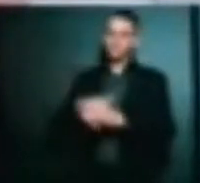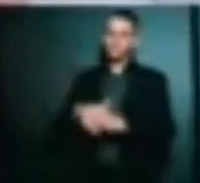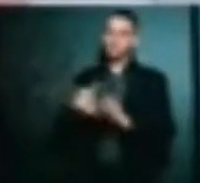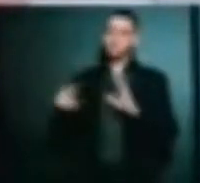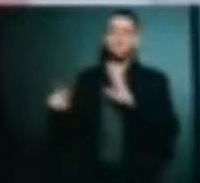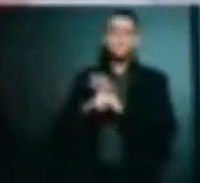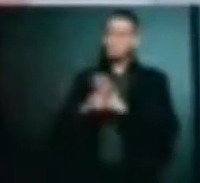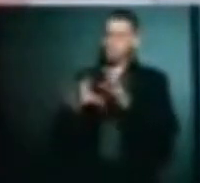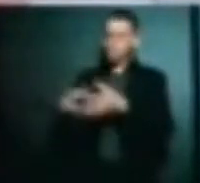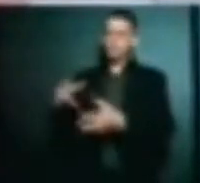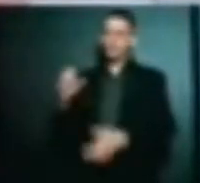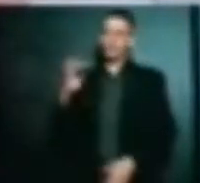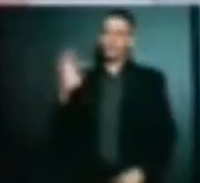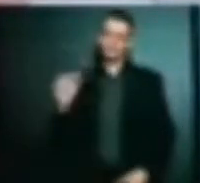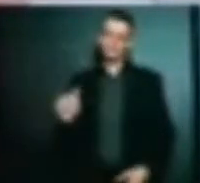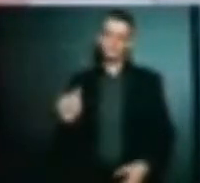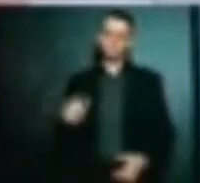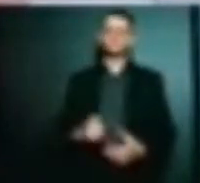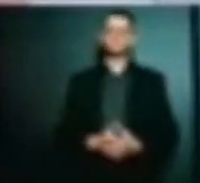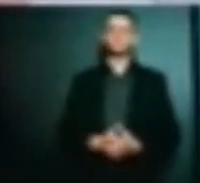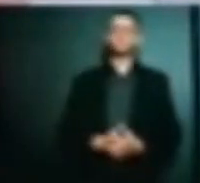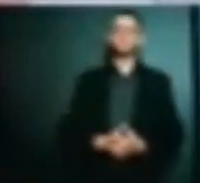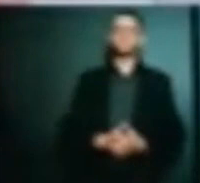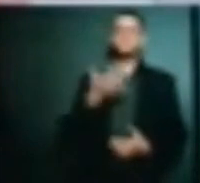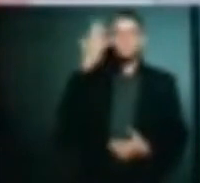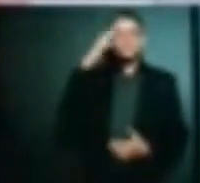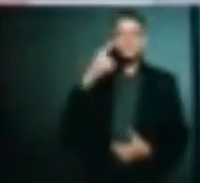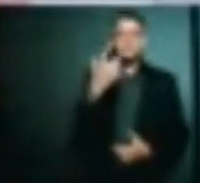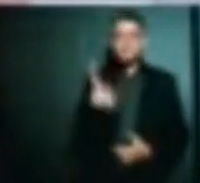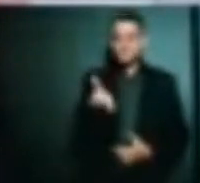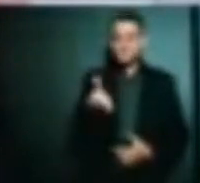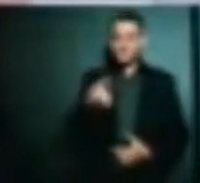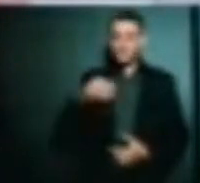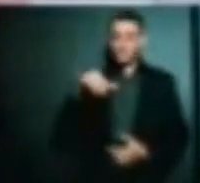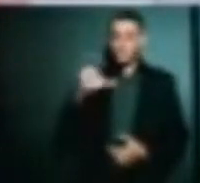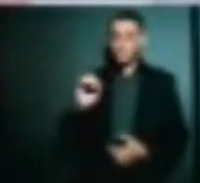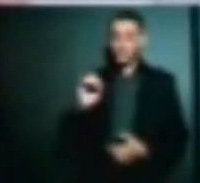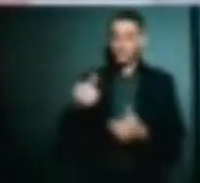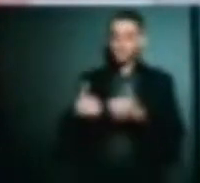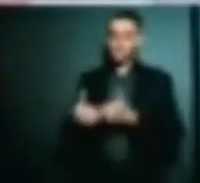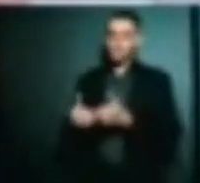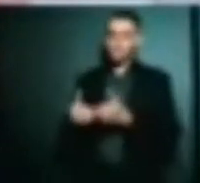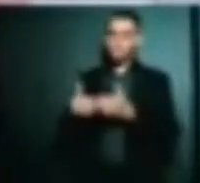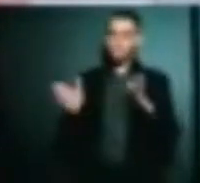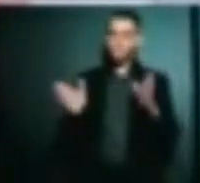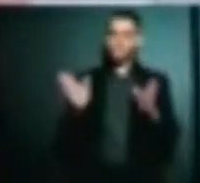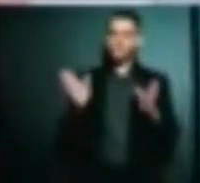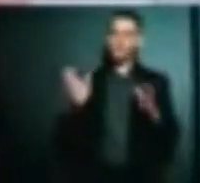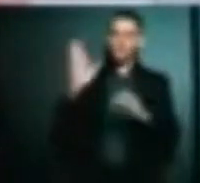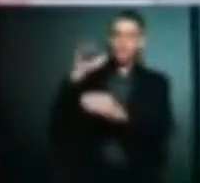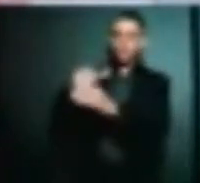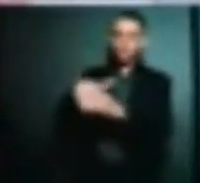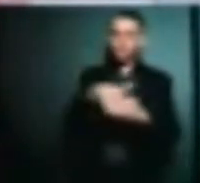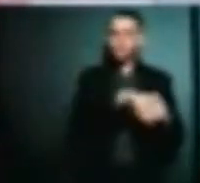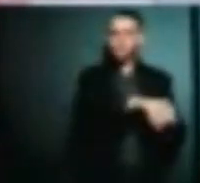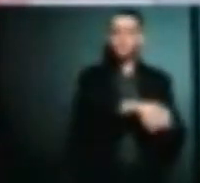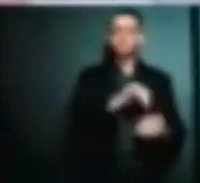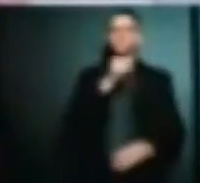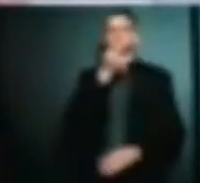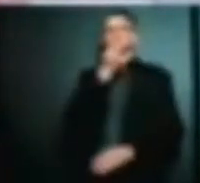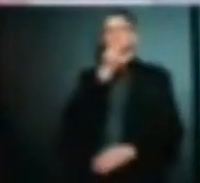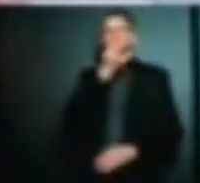um homem e uma mulher, um homem e uma mulher. No dia 16 de maio, após abrirem as urnas, aquela